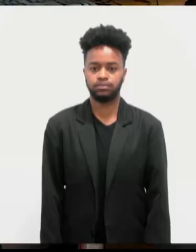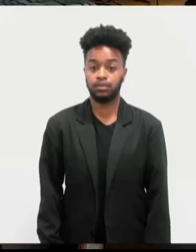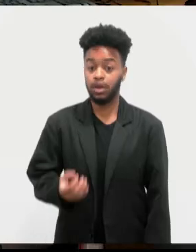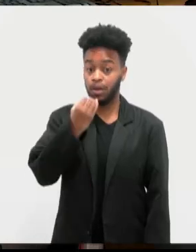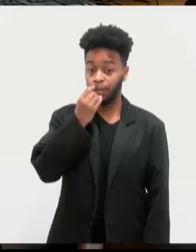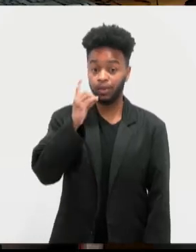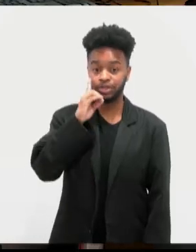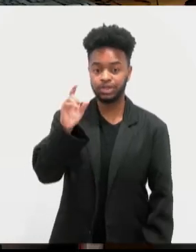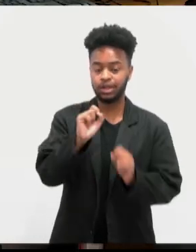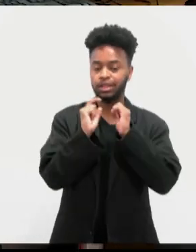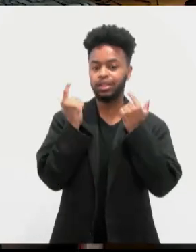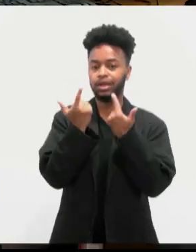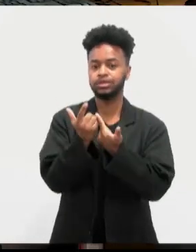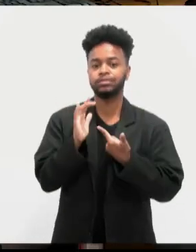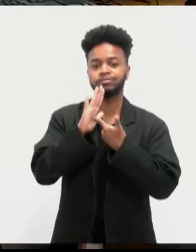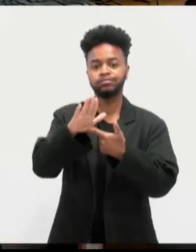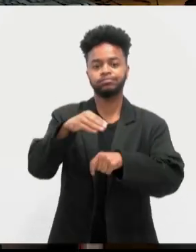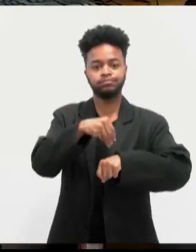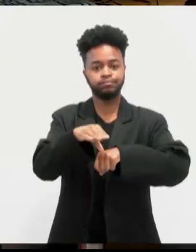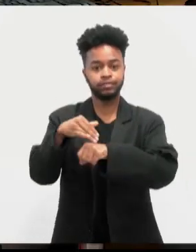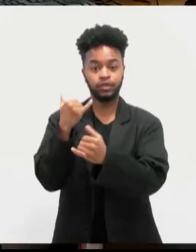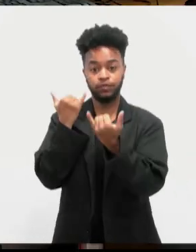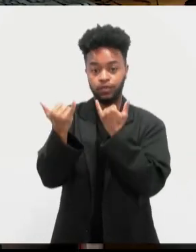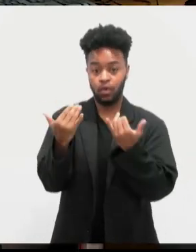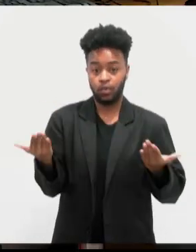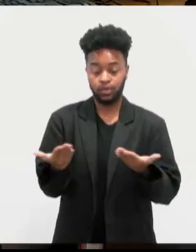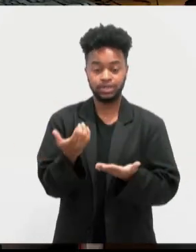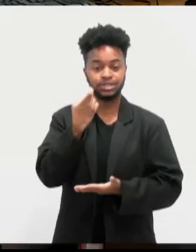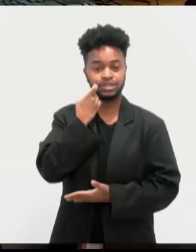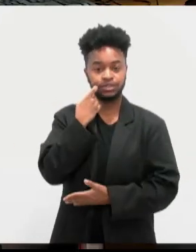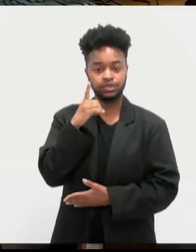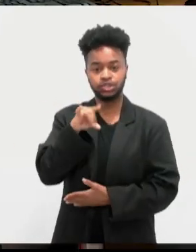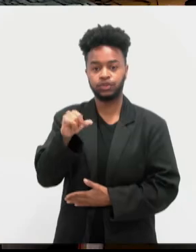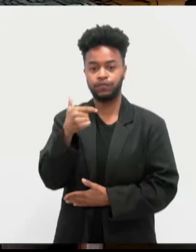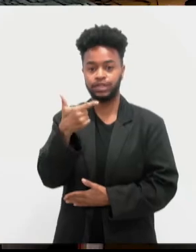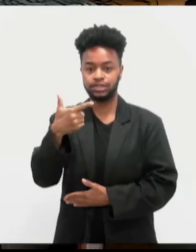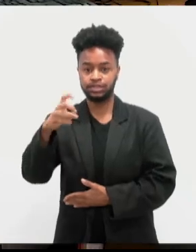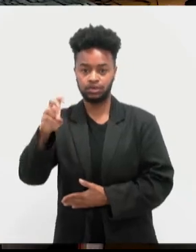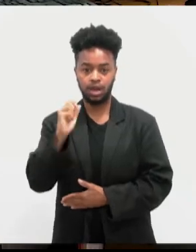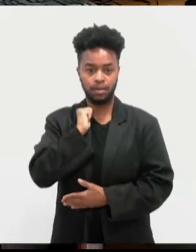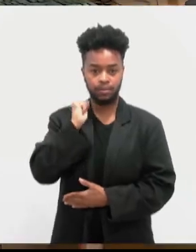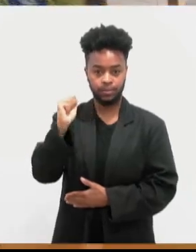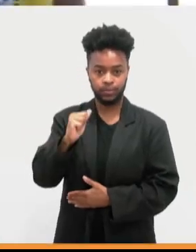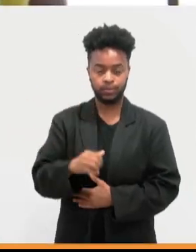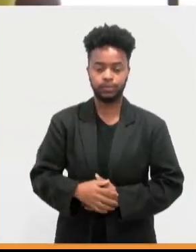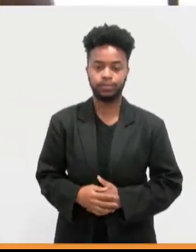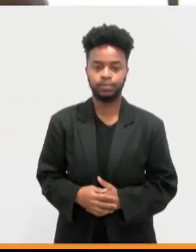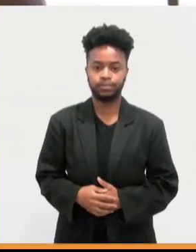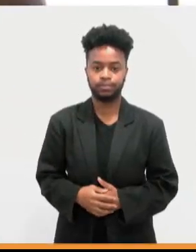O Bom Dia Alerj traz os seguintes destaques nesta sexta-feira, 25 de abril.